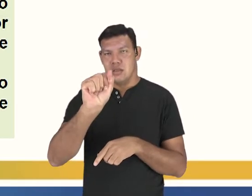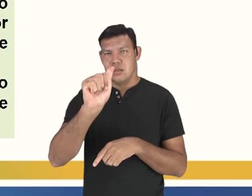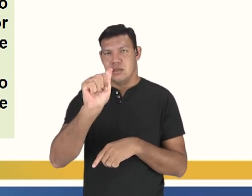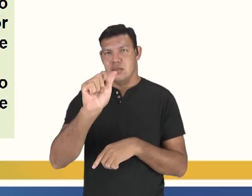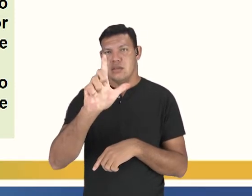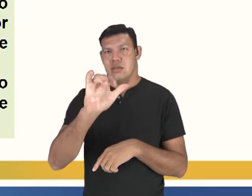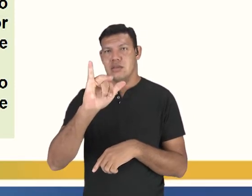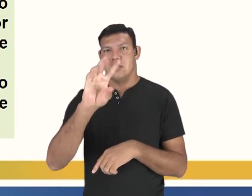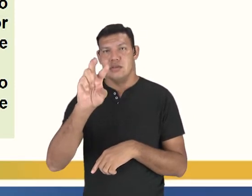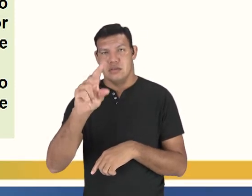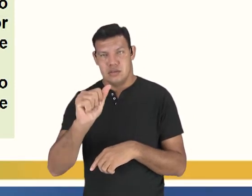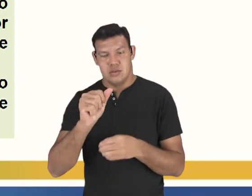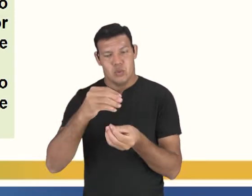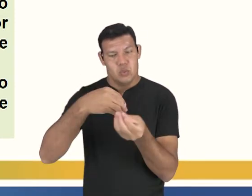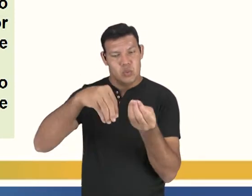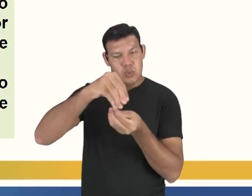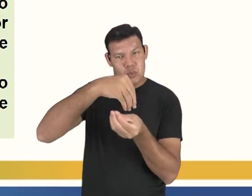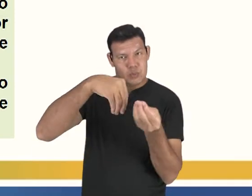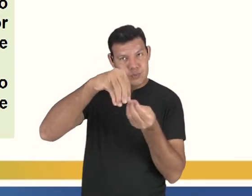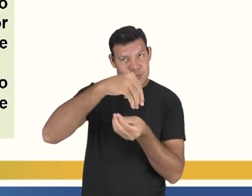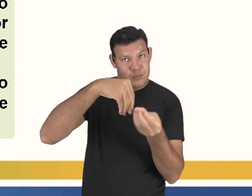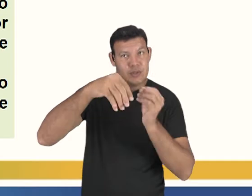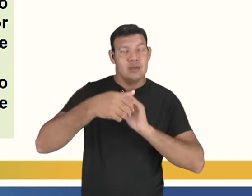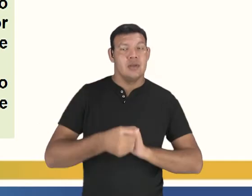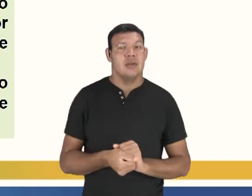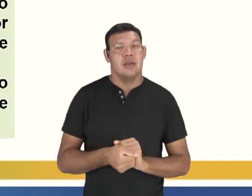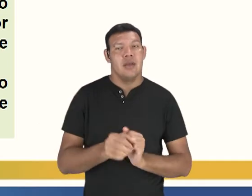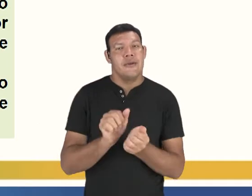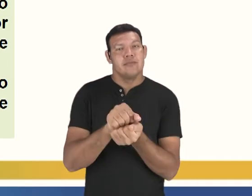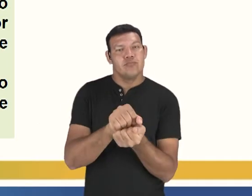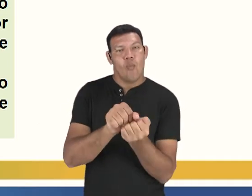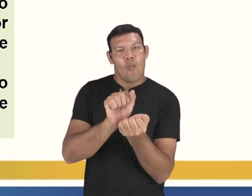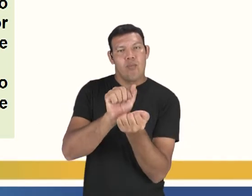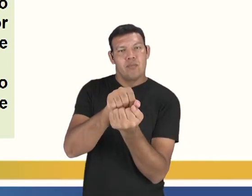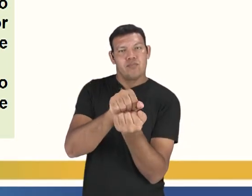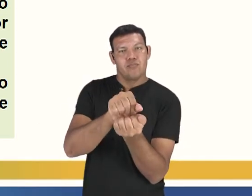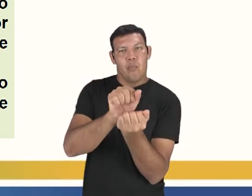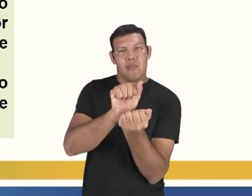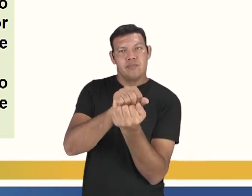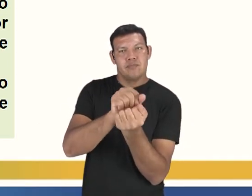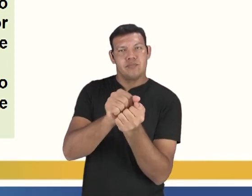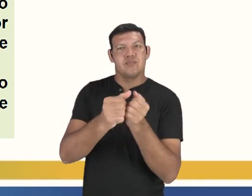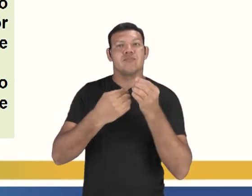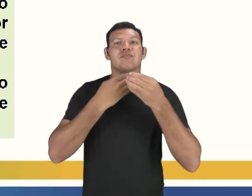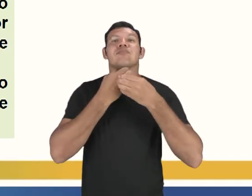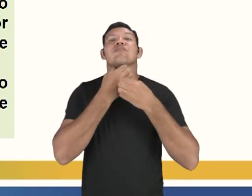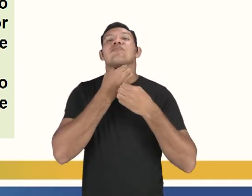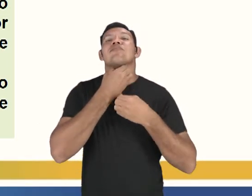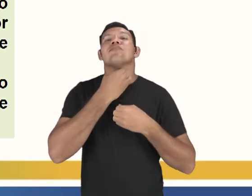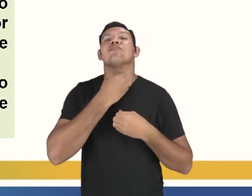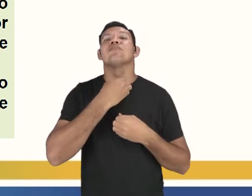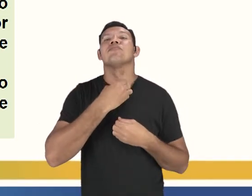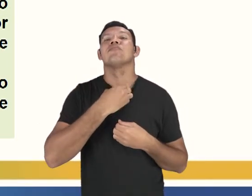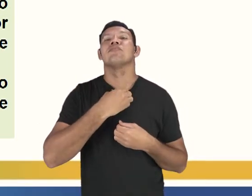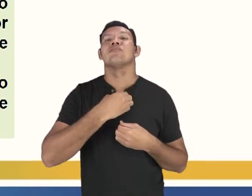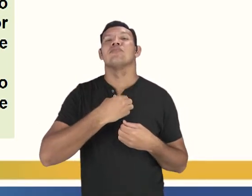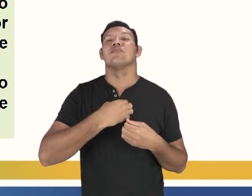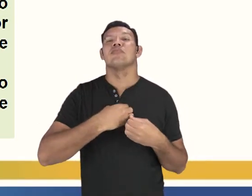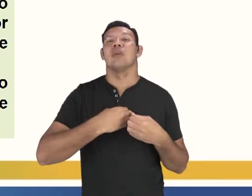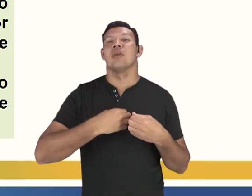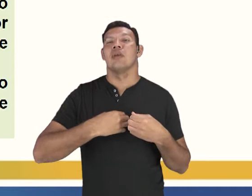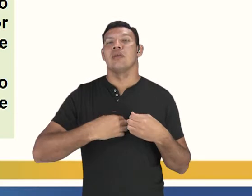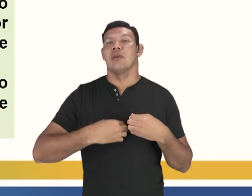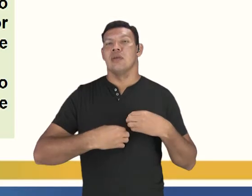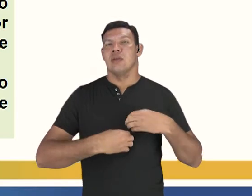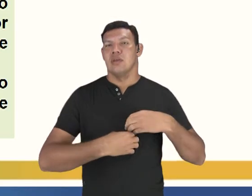alguns nutrientes, tá? Então, você mastiga o alimento, ele desce pelo esôfago, tá? E aí ele já vai